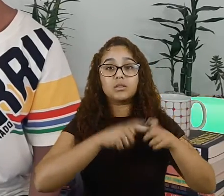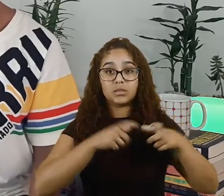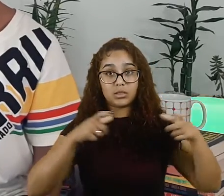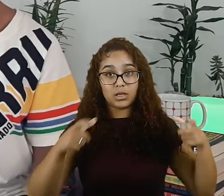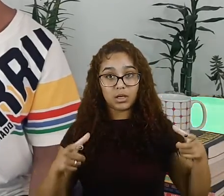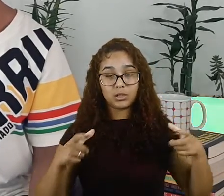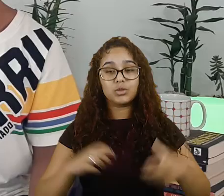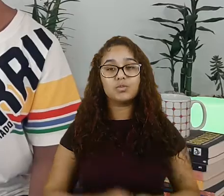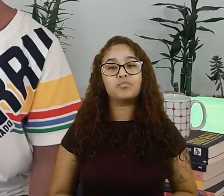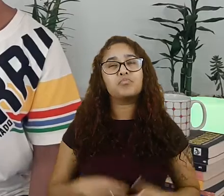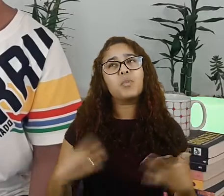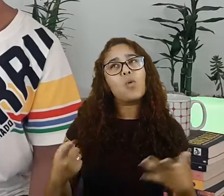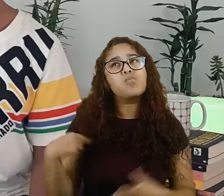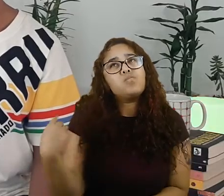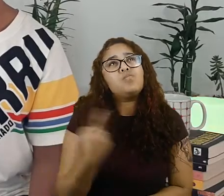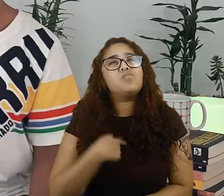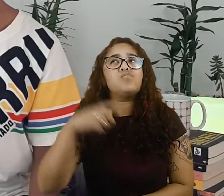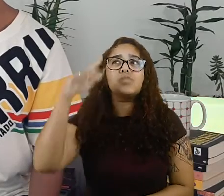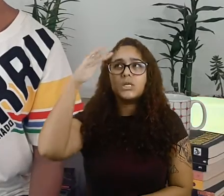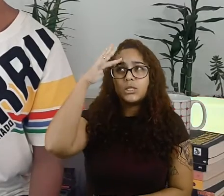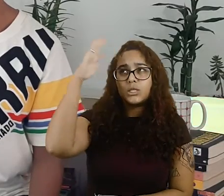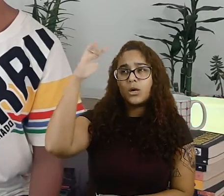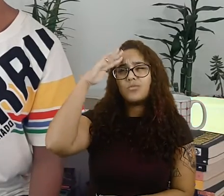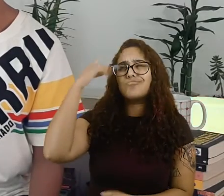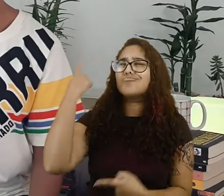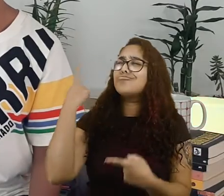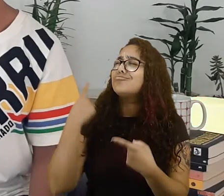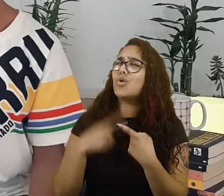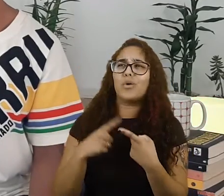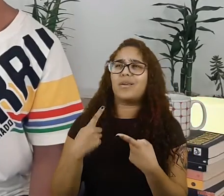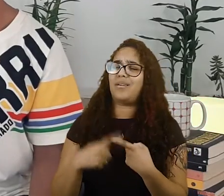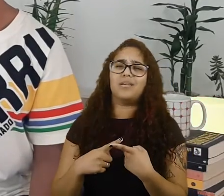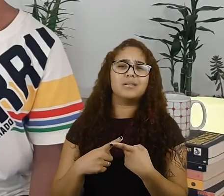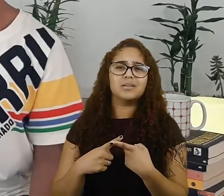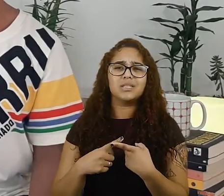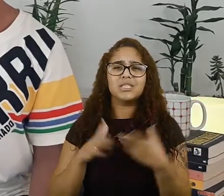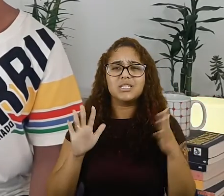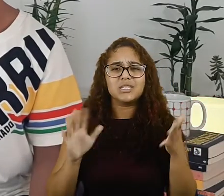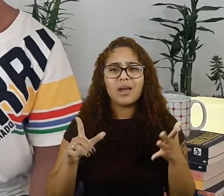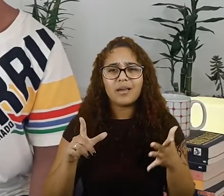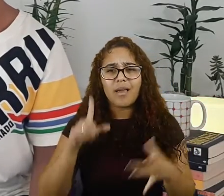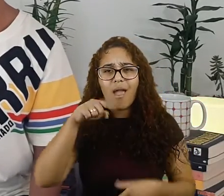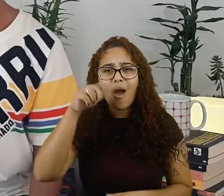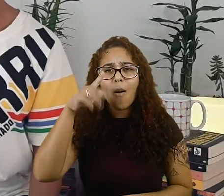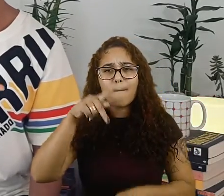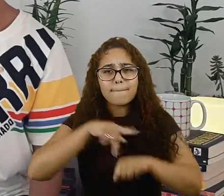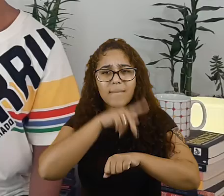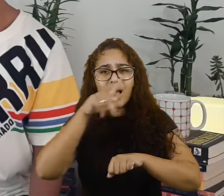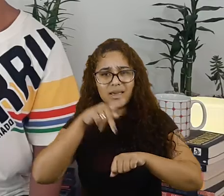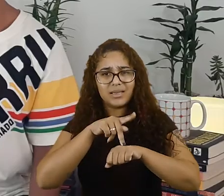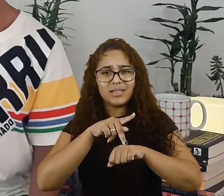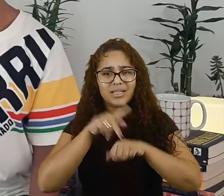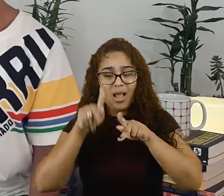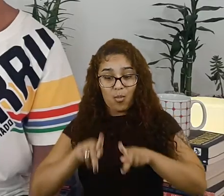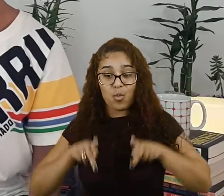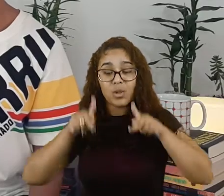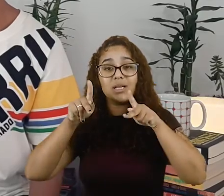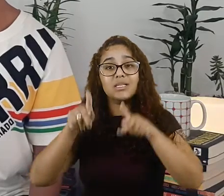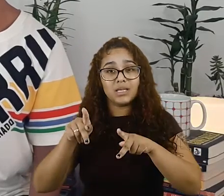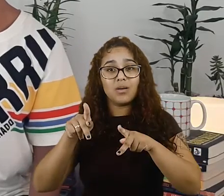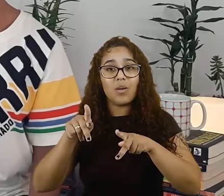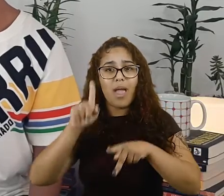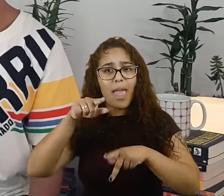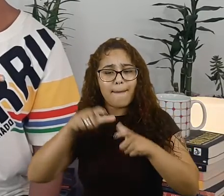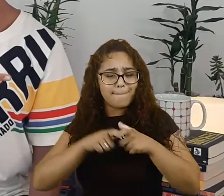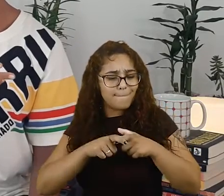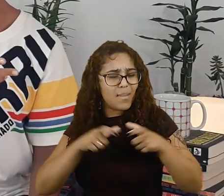grandes cidades. O que faz pensarmos por quê? Já que moramos em um país